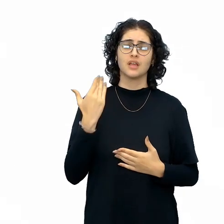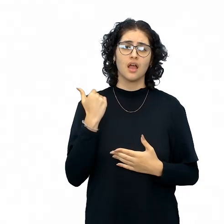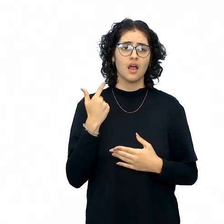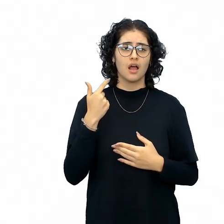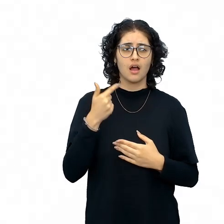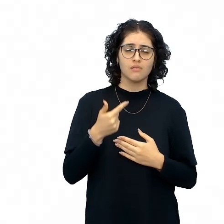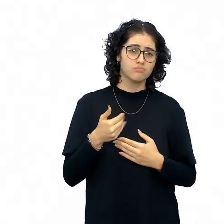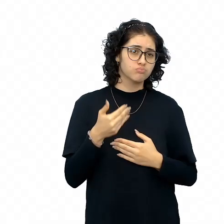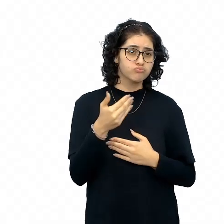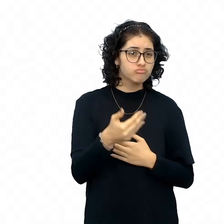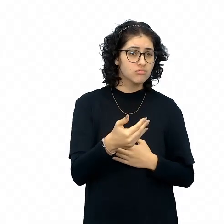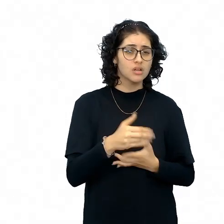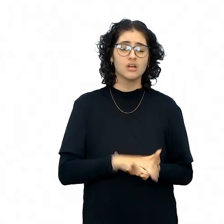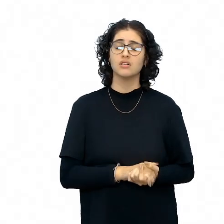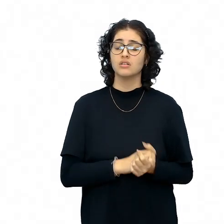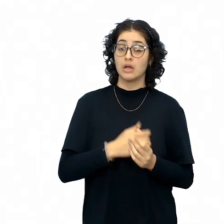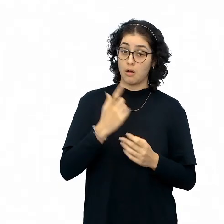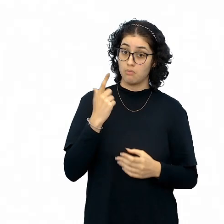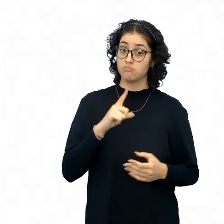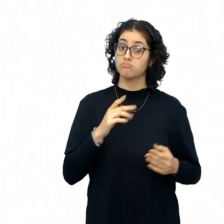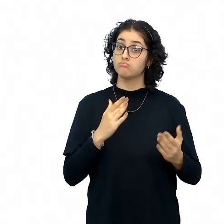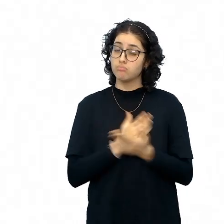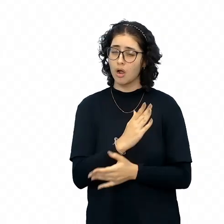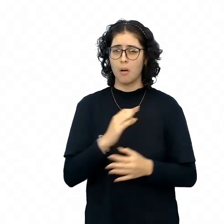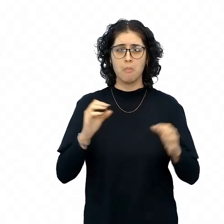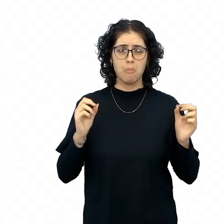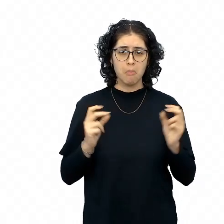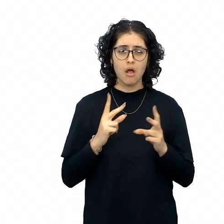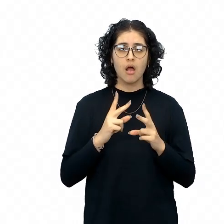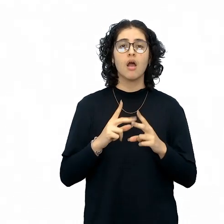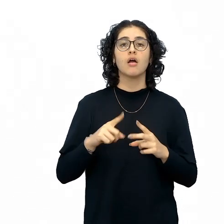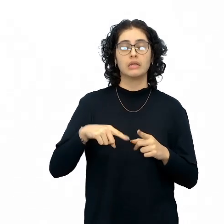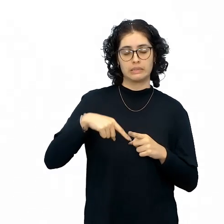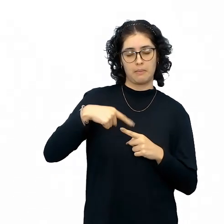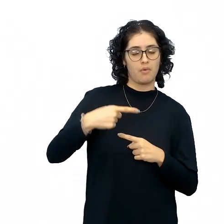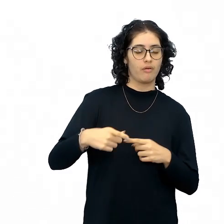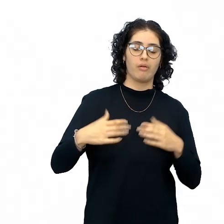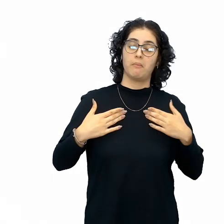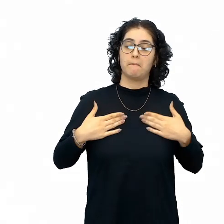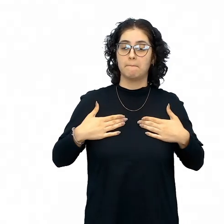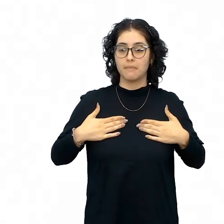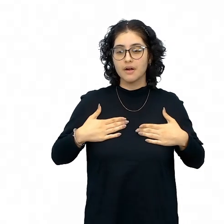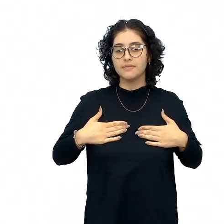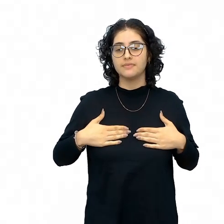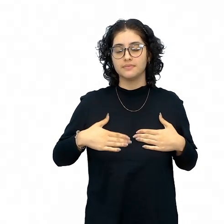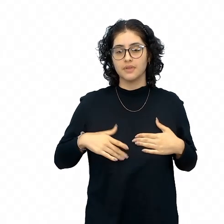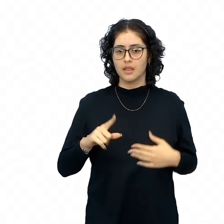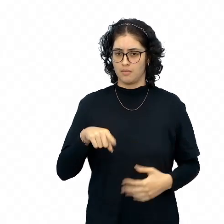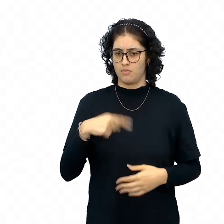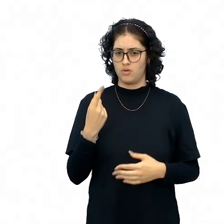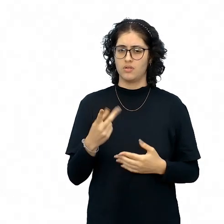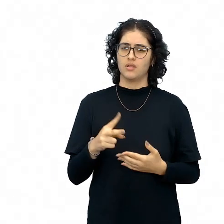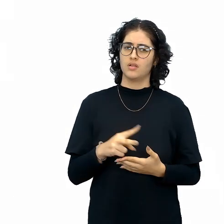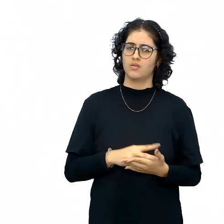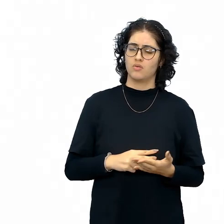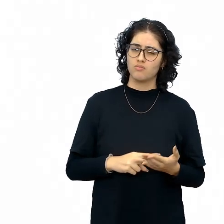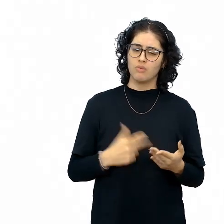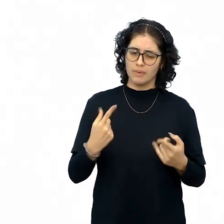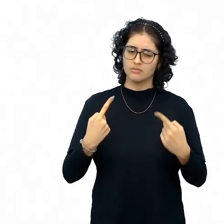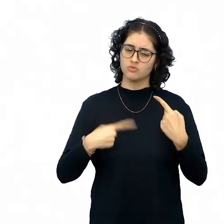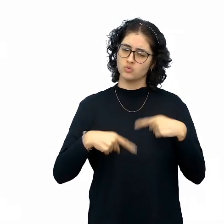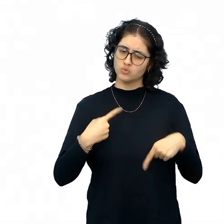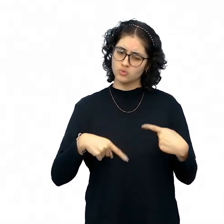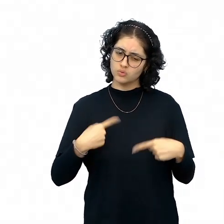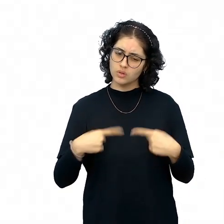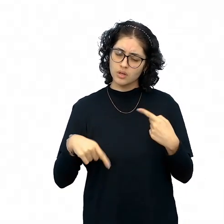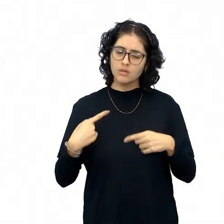durante forem desenvolvidos de forma satisfatória, o depois será tranquilo. Então, depois da leitura, promova uma discussão